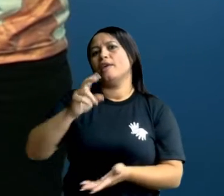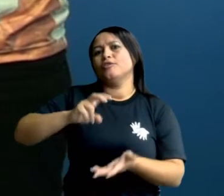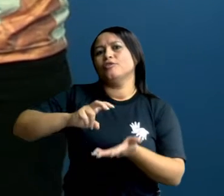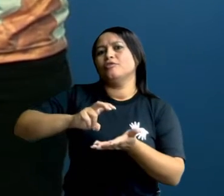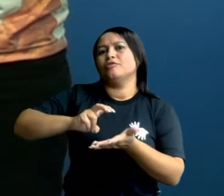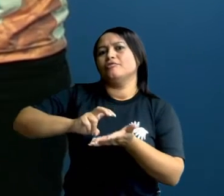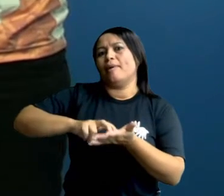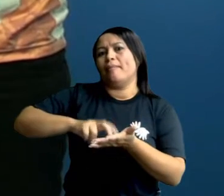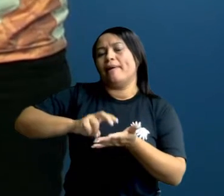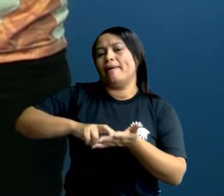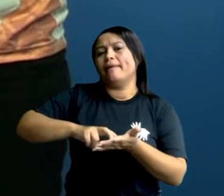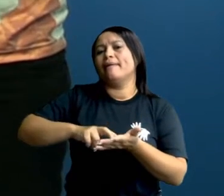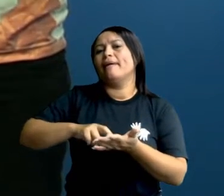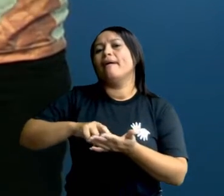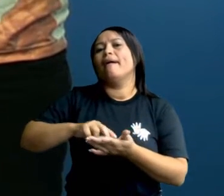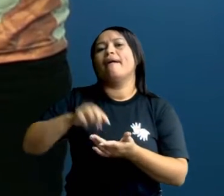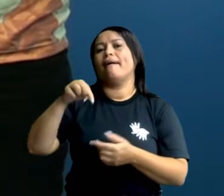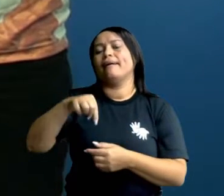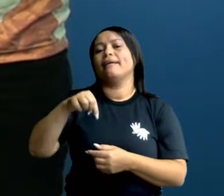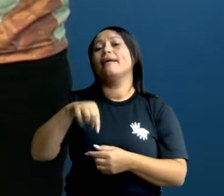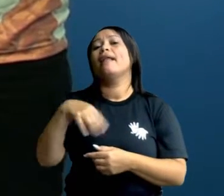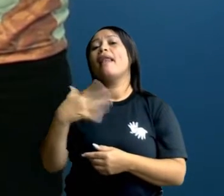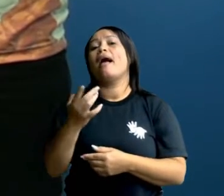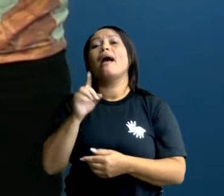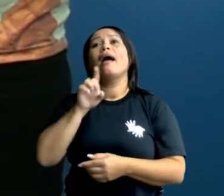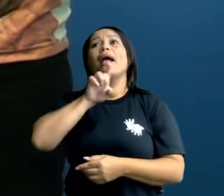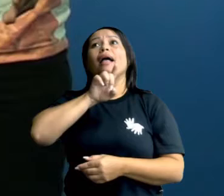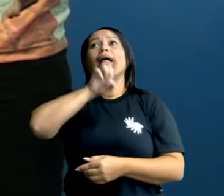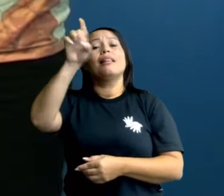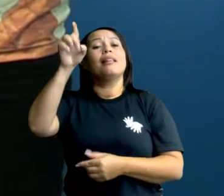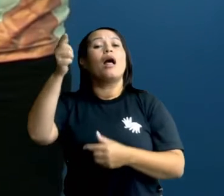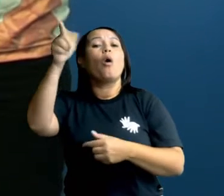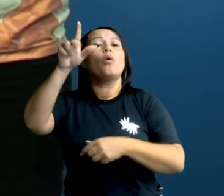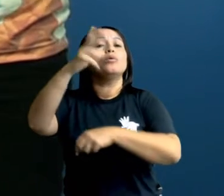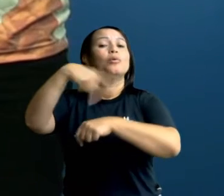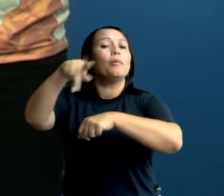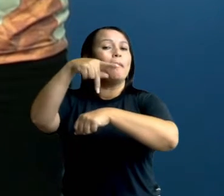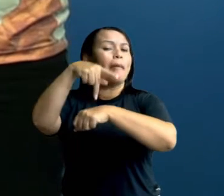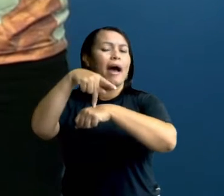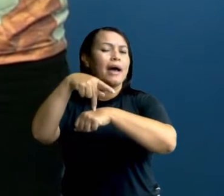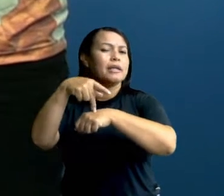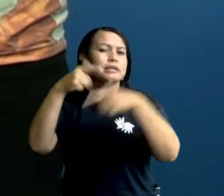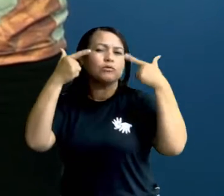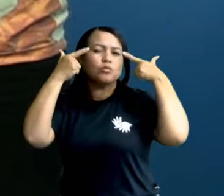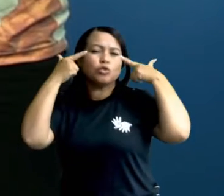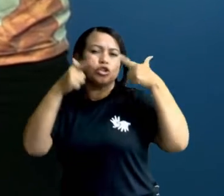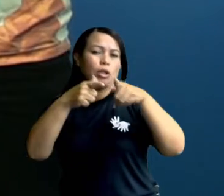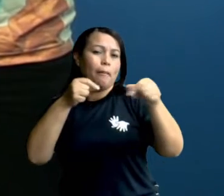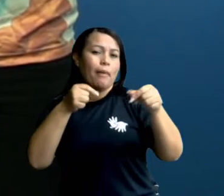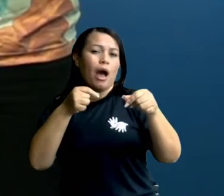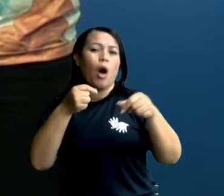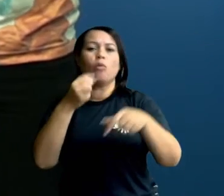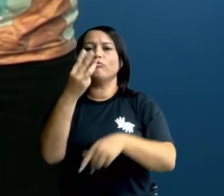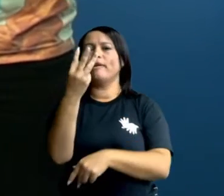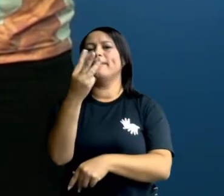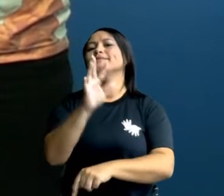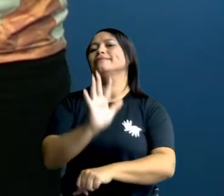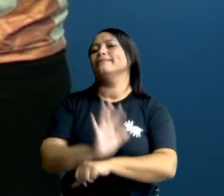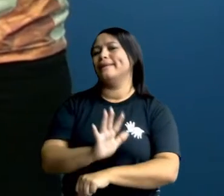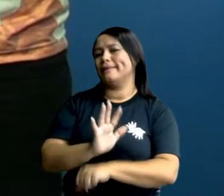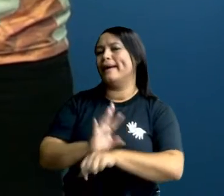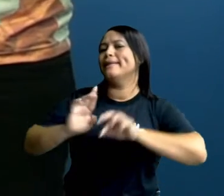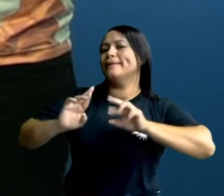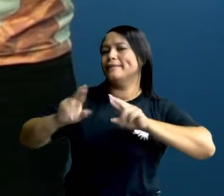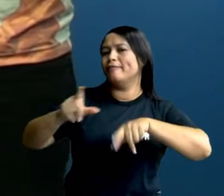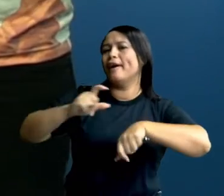feminino, masculino, entre outros, e 3 da madrugada aqui lá, logicamente no Japão, né, 3 da tarde. Então essa